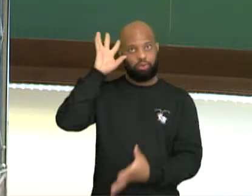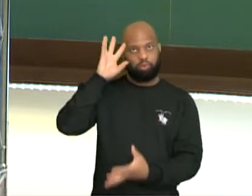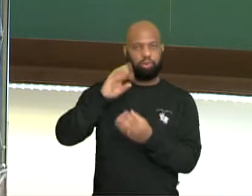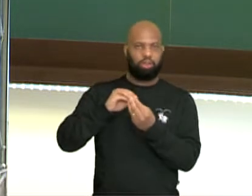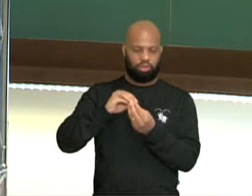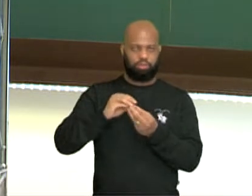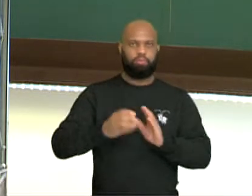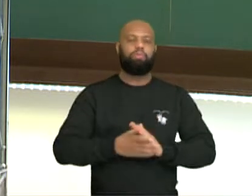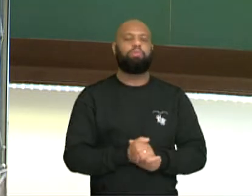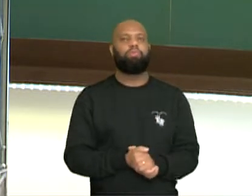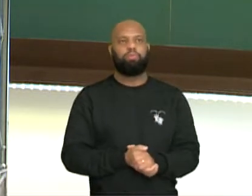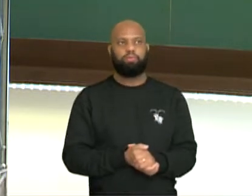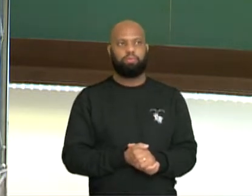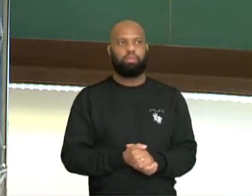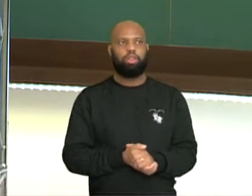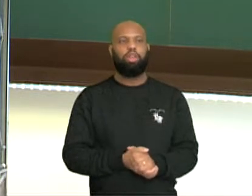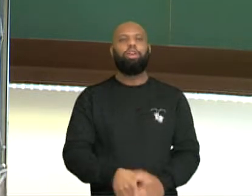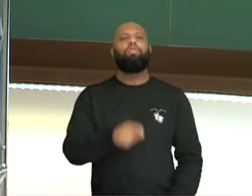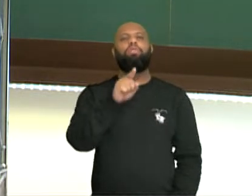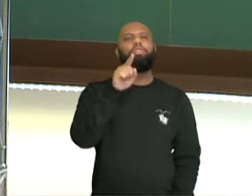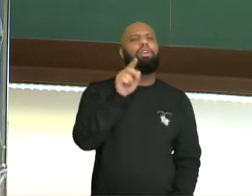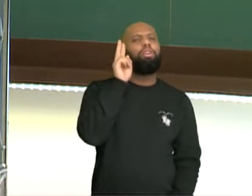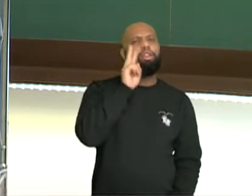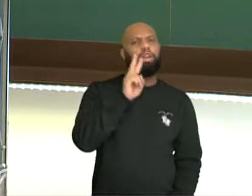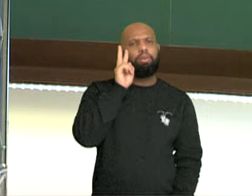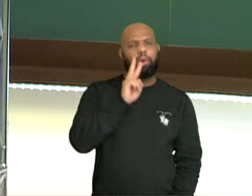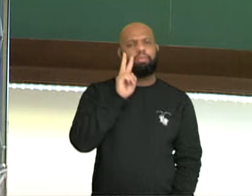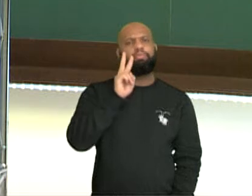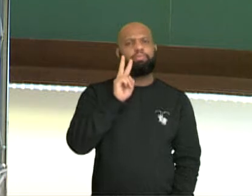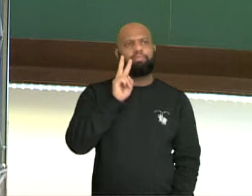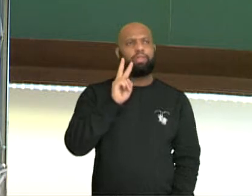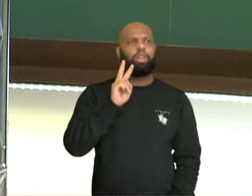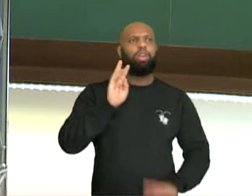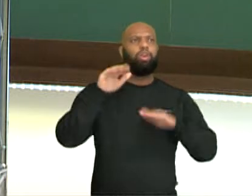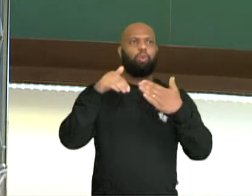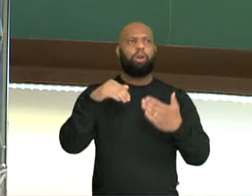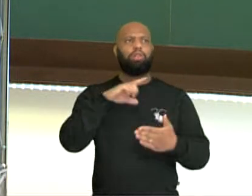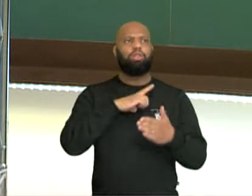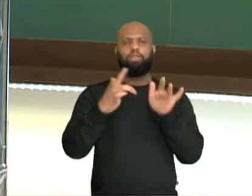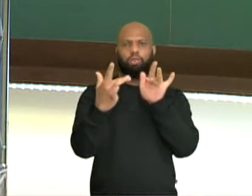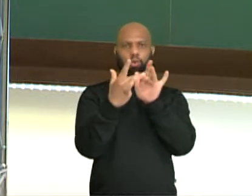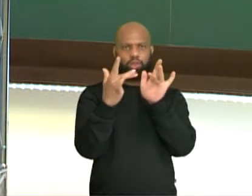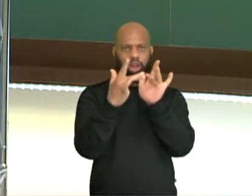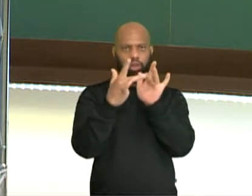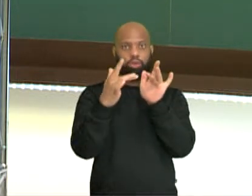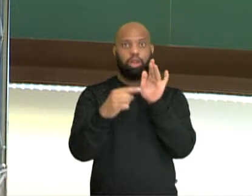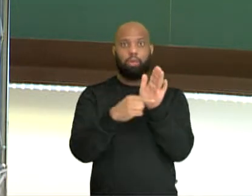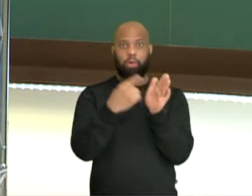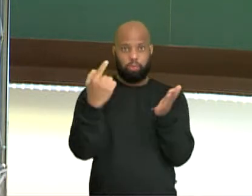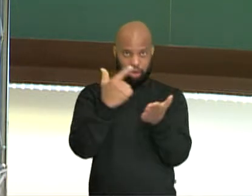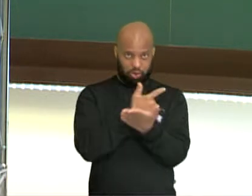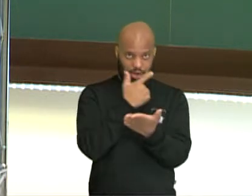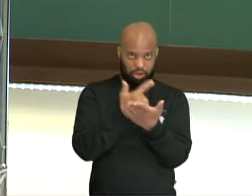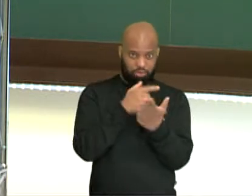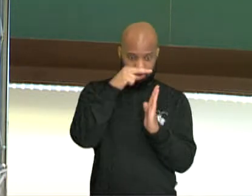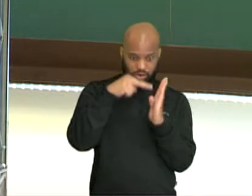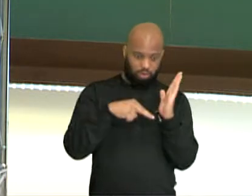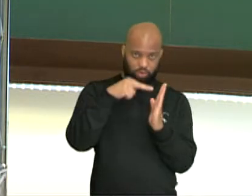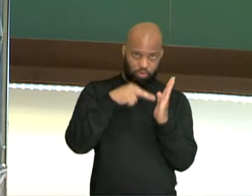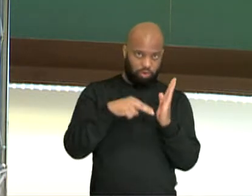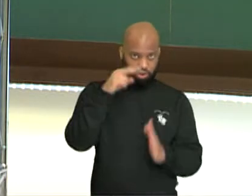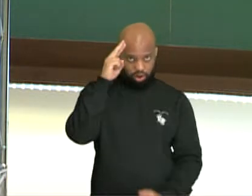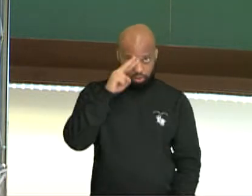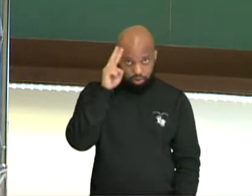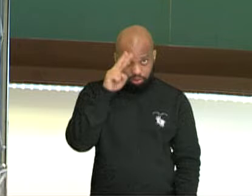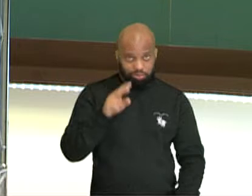mútuo. Você se lembra de quando teve contato com o seu primeiro livro na sua vida? Sim,